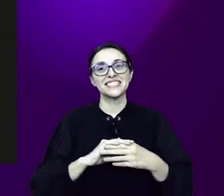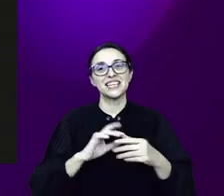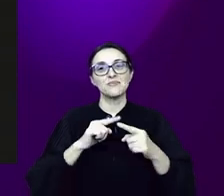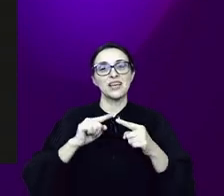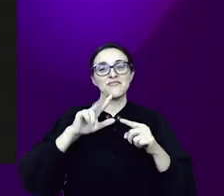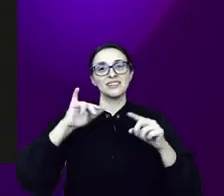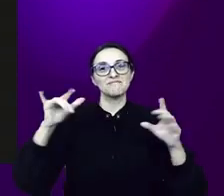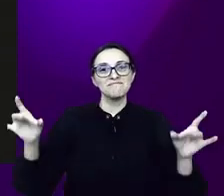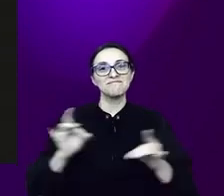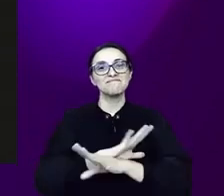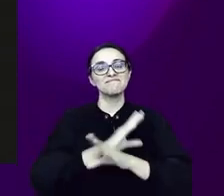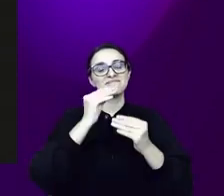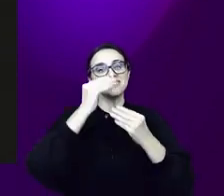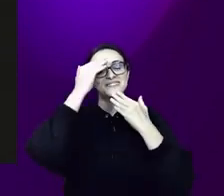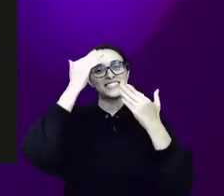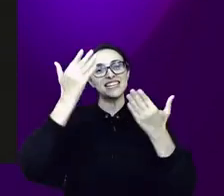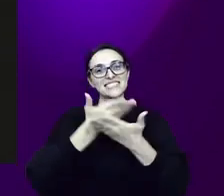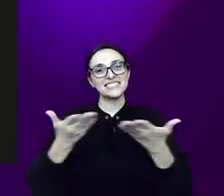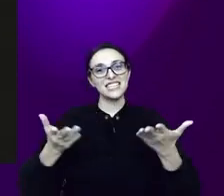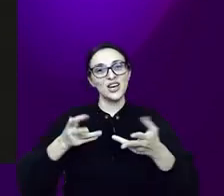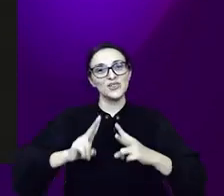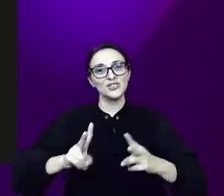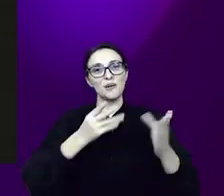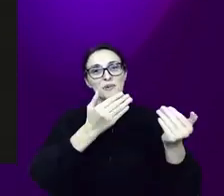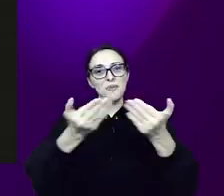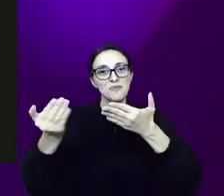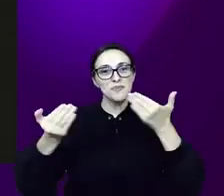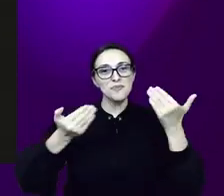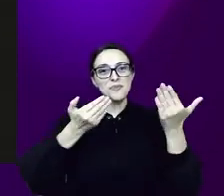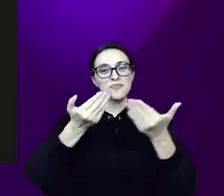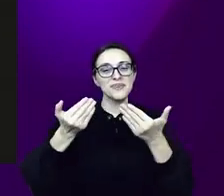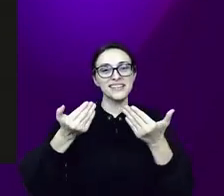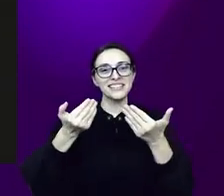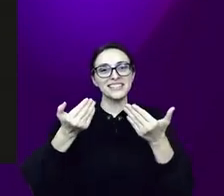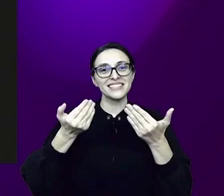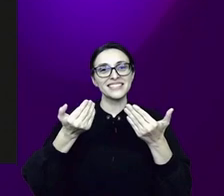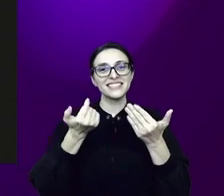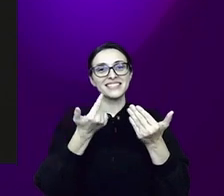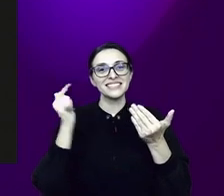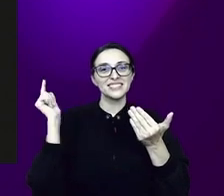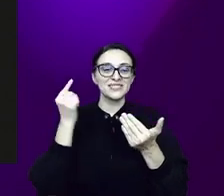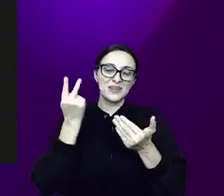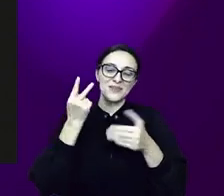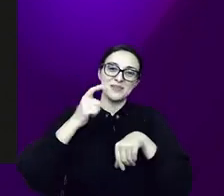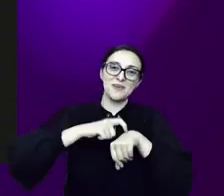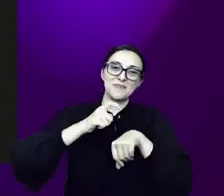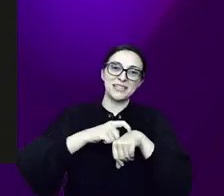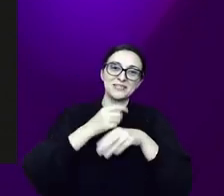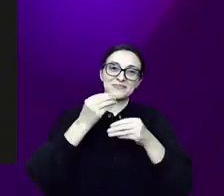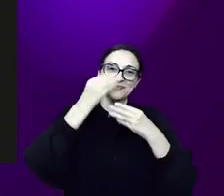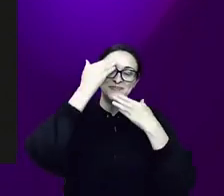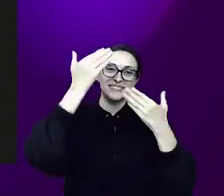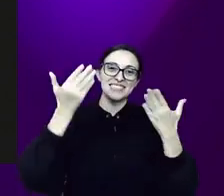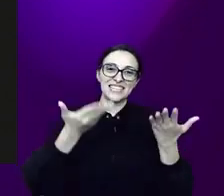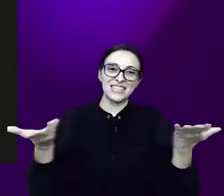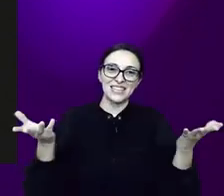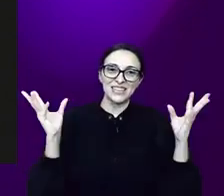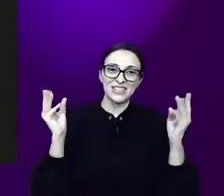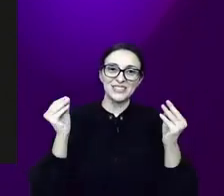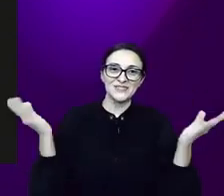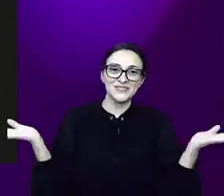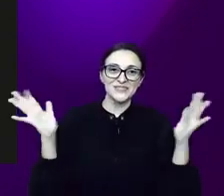que encerrar. Eu queria só agradecer. A gente pode continuar essa conversa num segundo momento. Queria agradecer todo mundo,